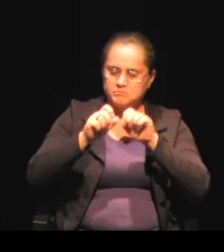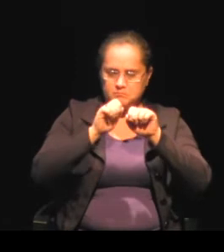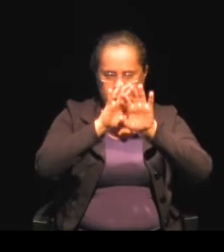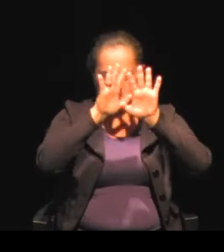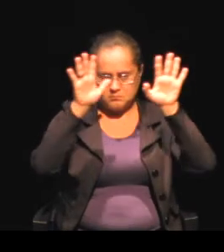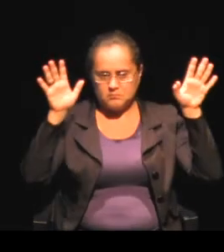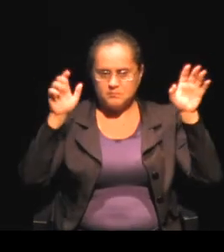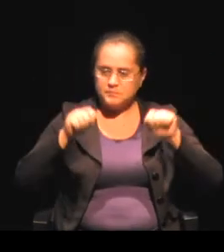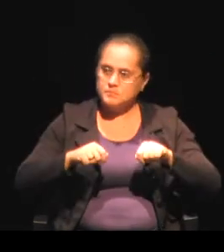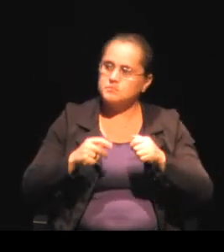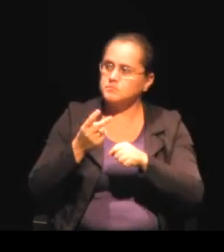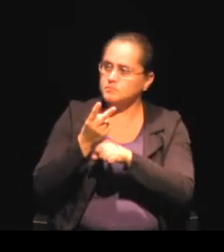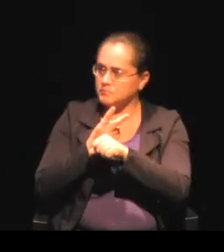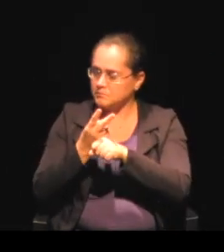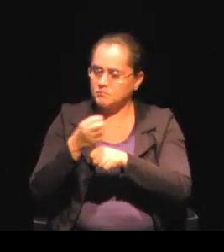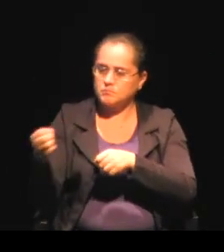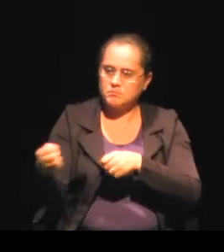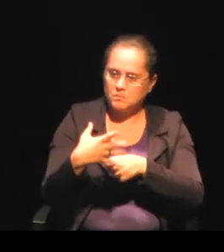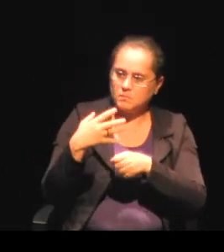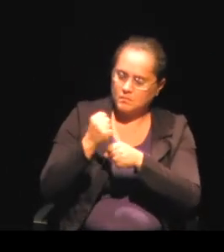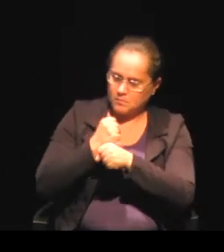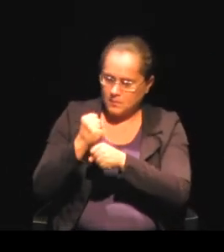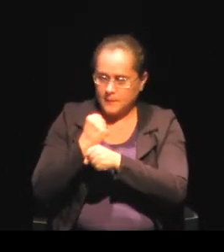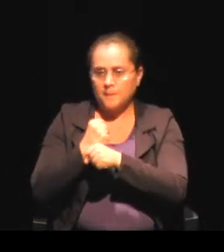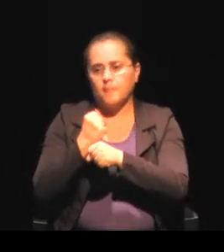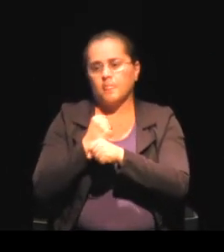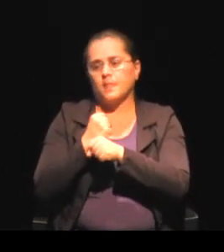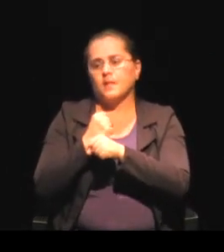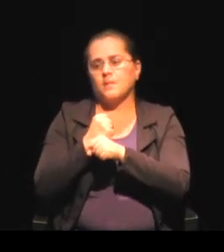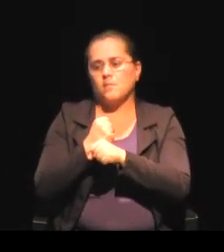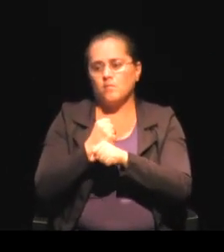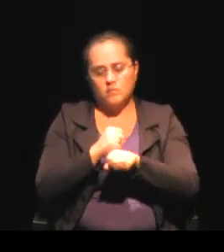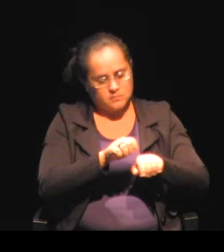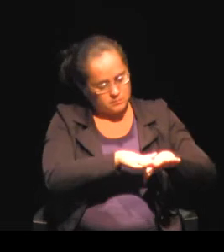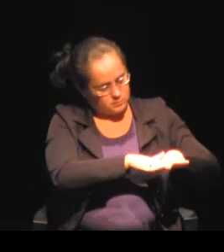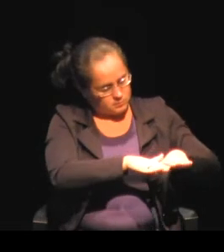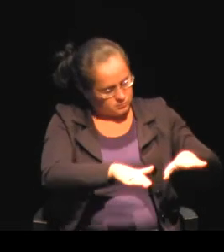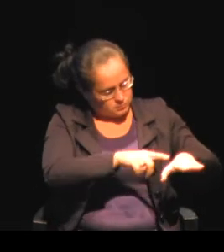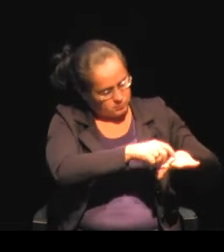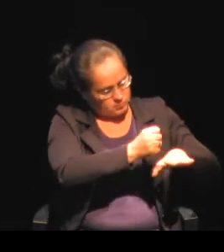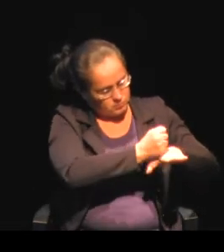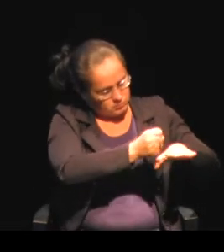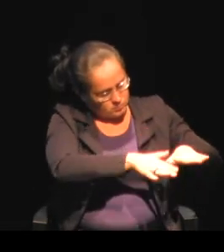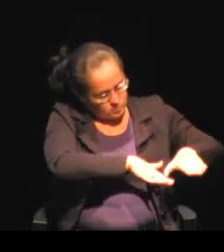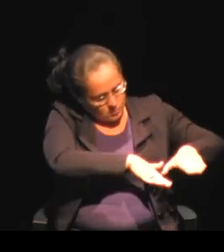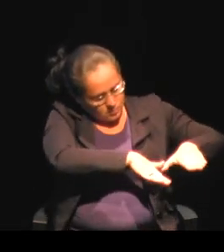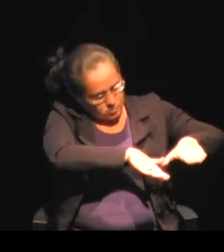gente vai ver nas imagens depois com mais clareza. Mas a gente procurou fazer das novas construções sempre elevadas do